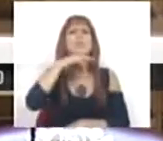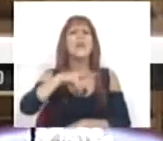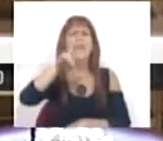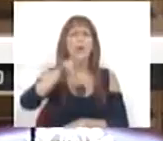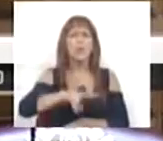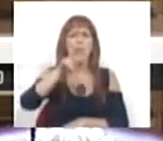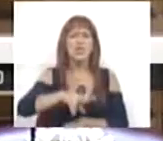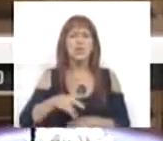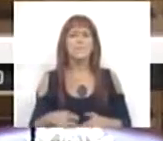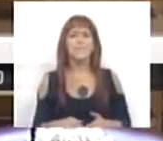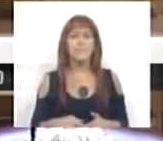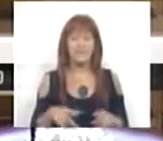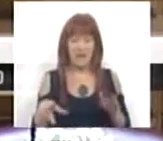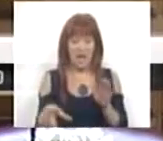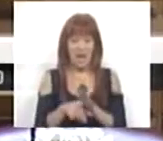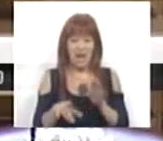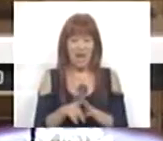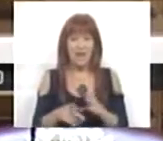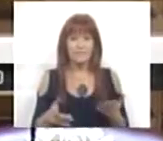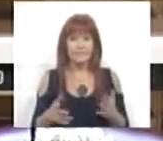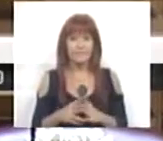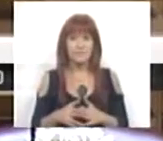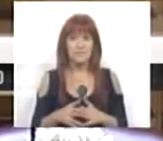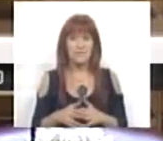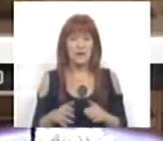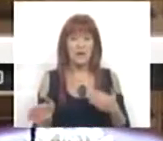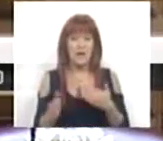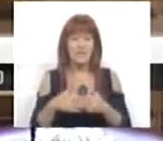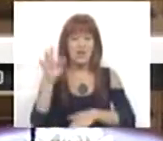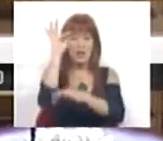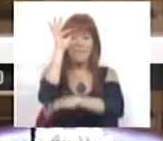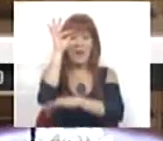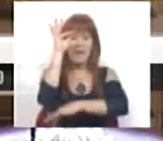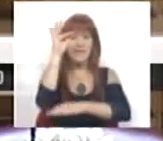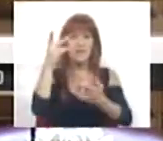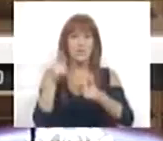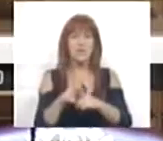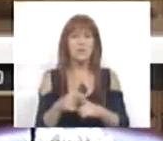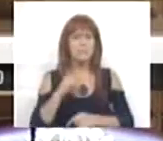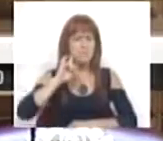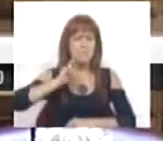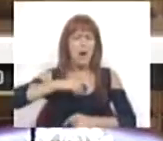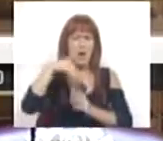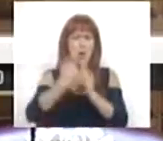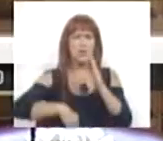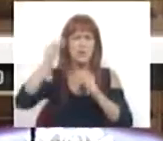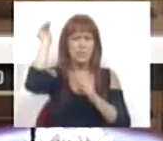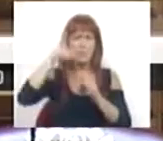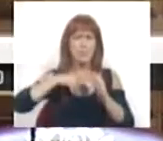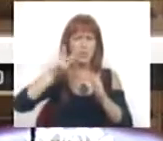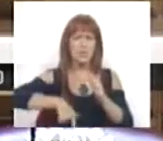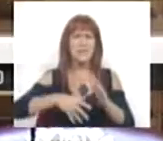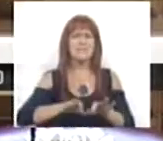2. Esta lei, a distinção de freguesias, não só violou a Constituição da